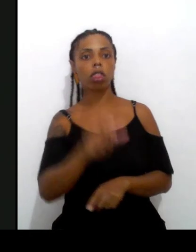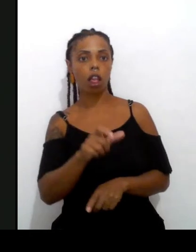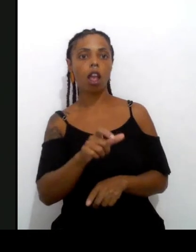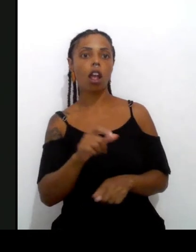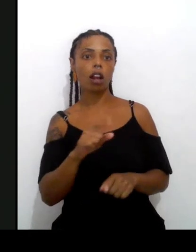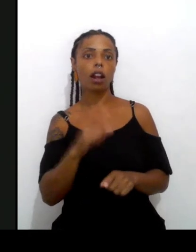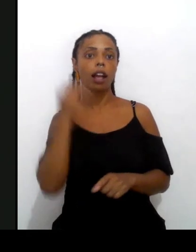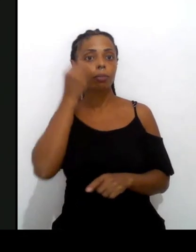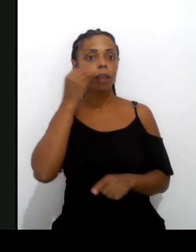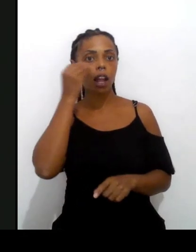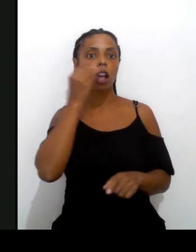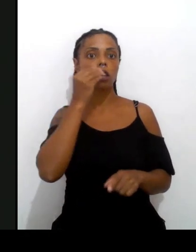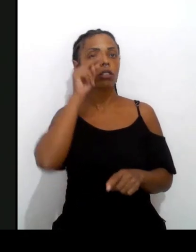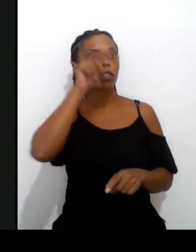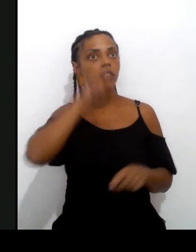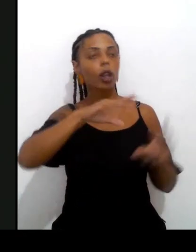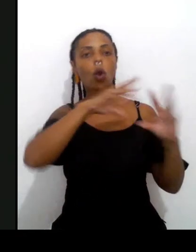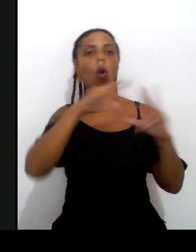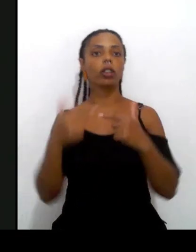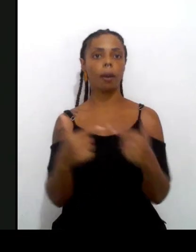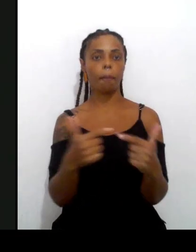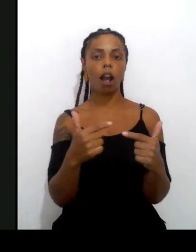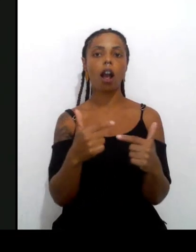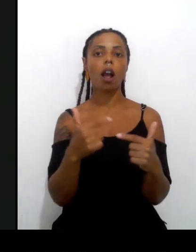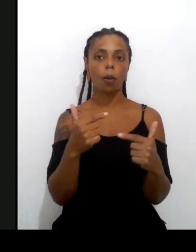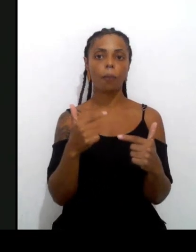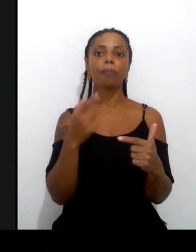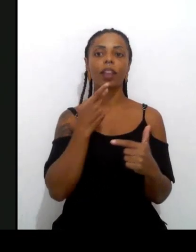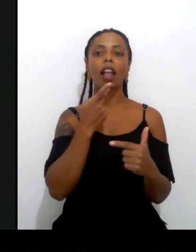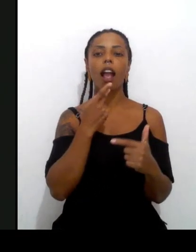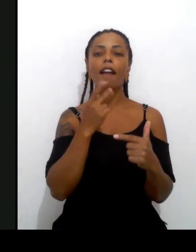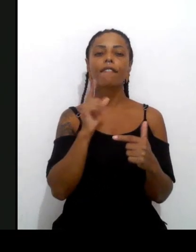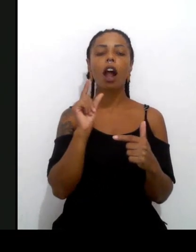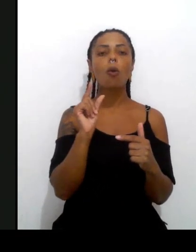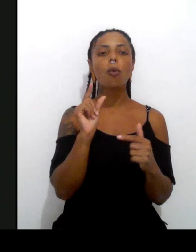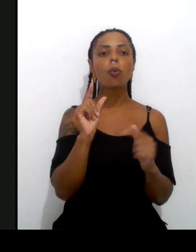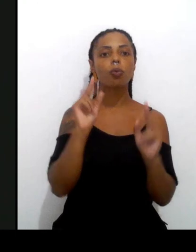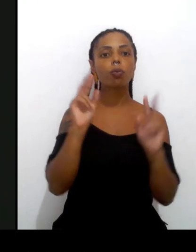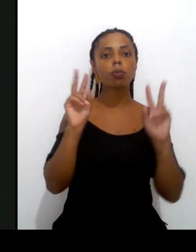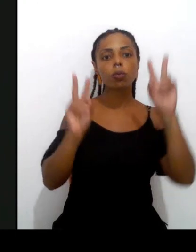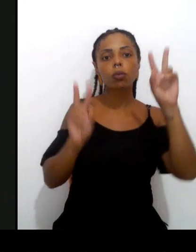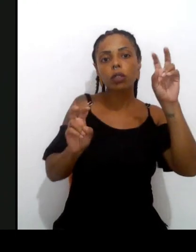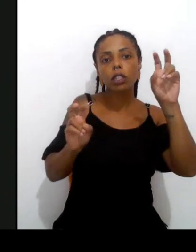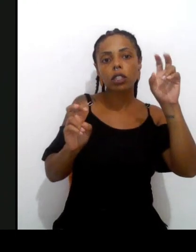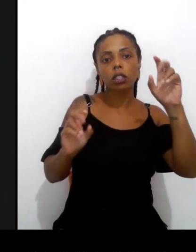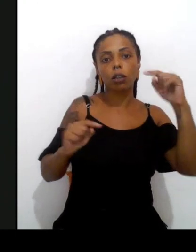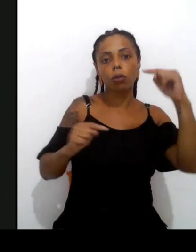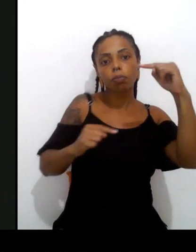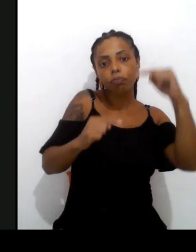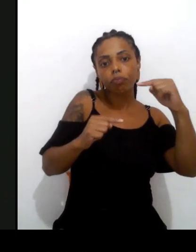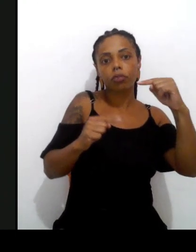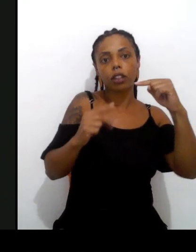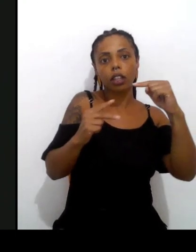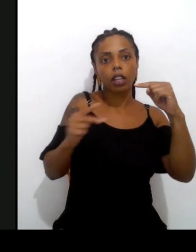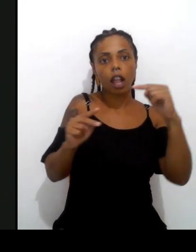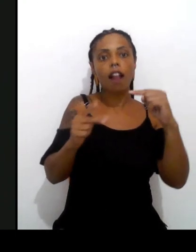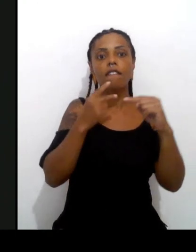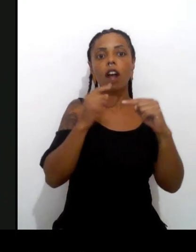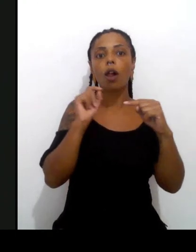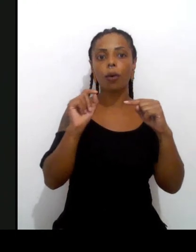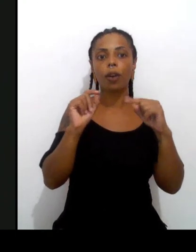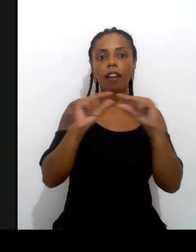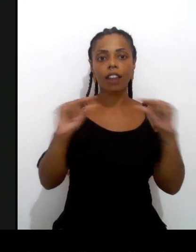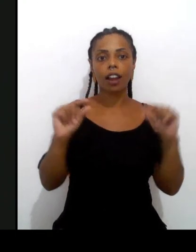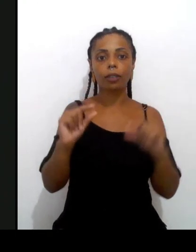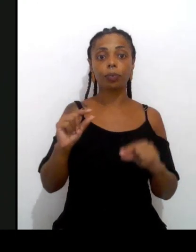cita um verso de polia luar dizendo que o pintor empresta seu corpo